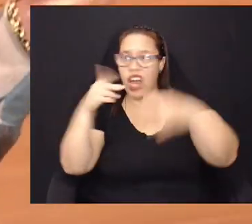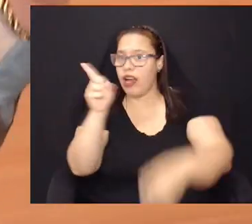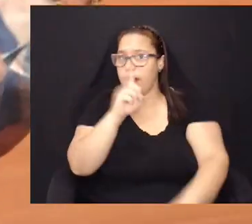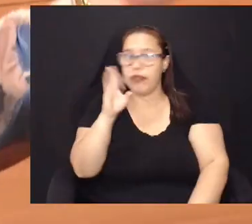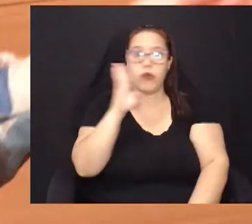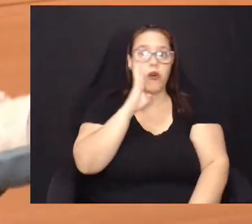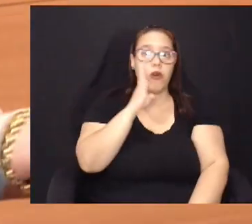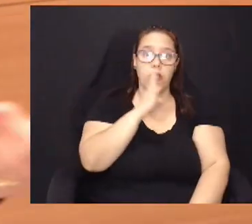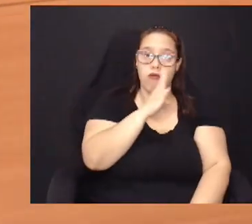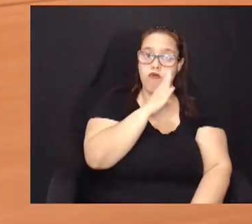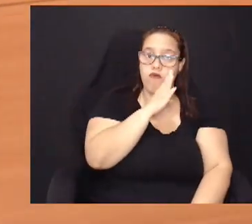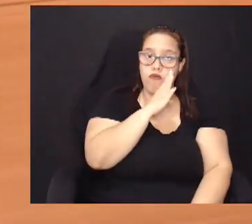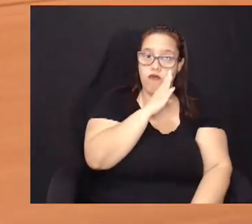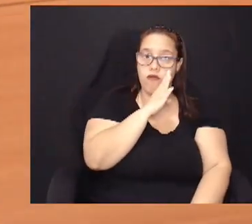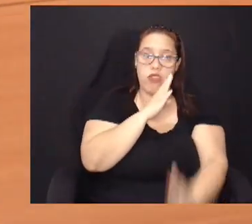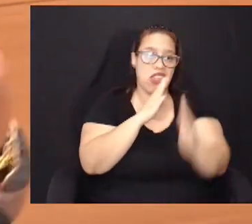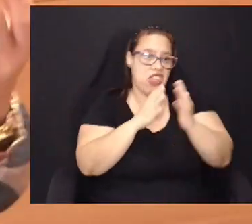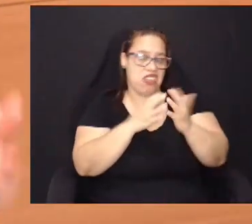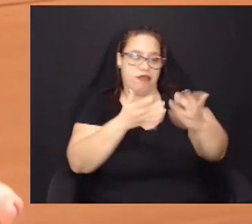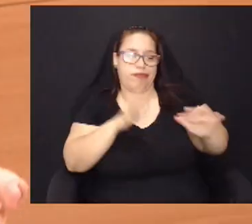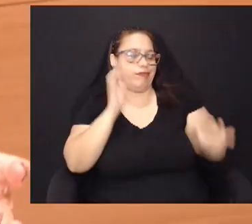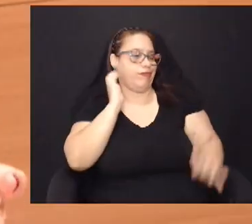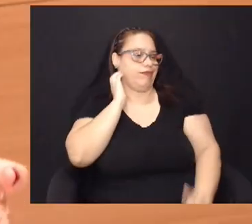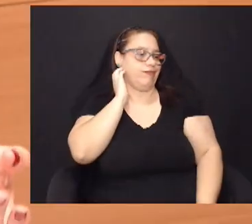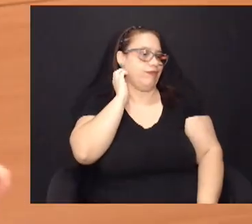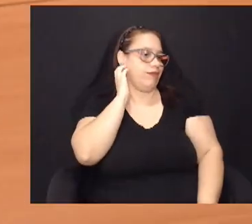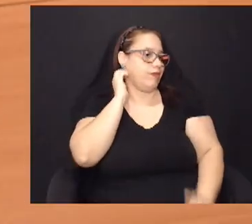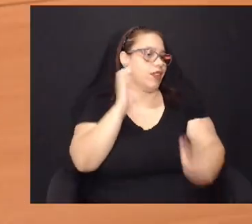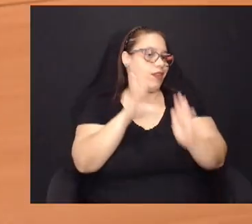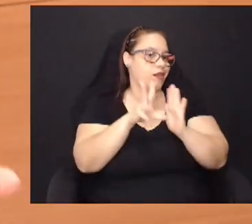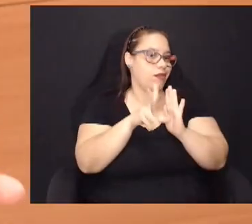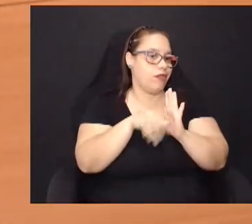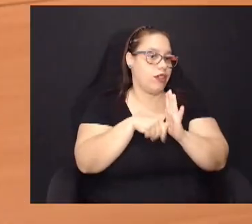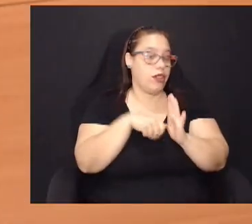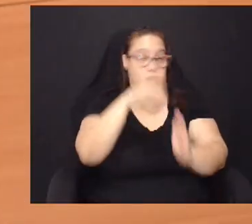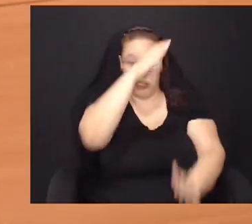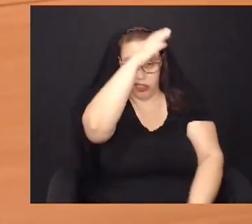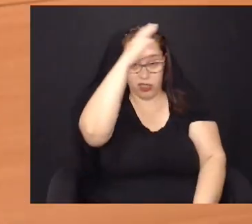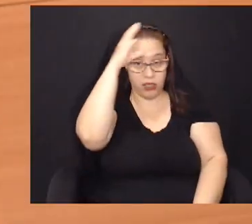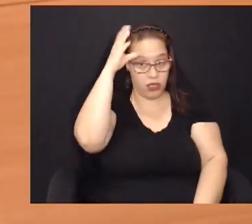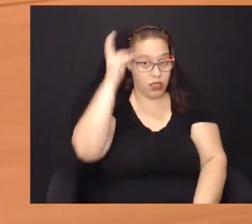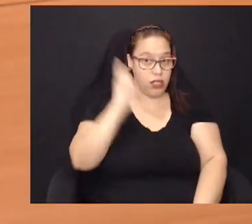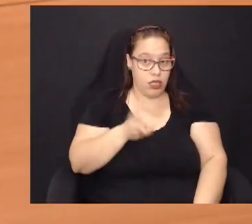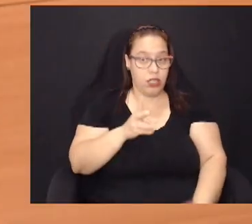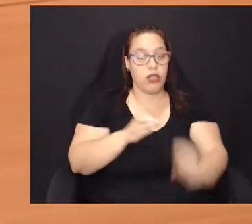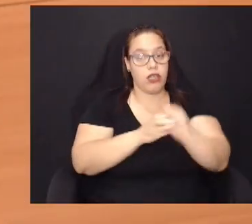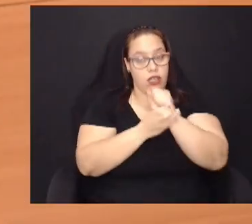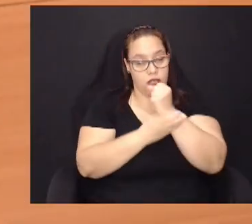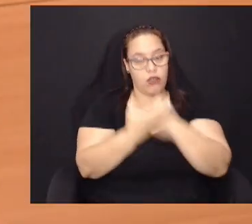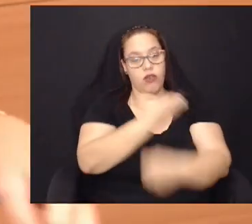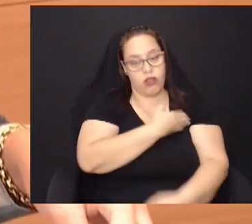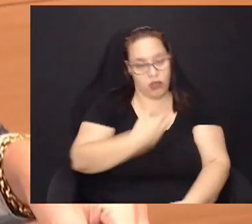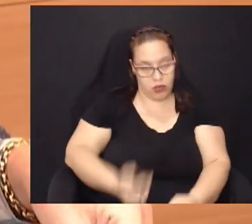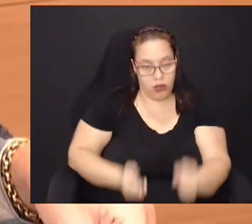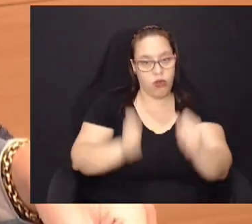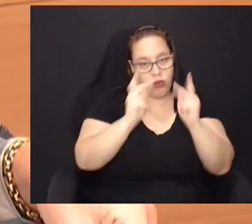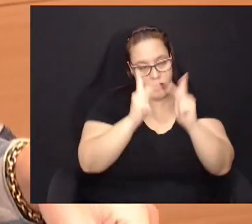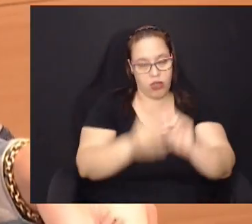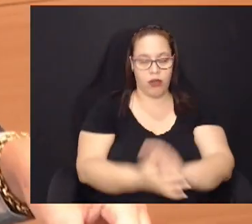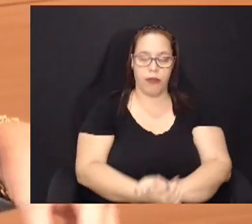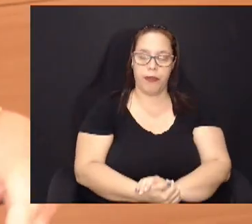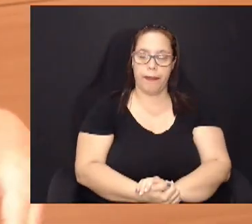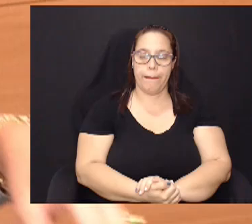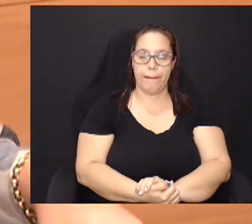querendo queimar o vizinho porque está roubando a sua clientela, e sim por uma questão de segurança pública, tá bom? A questão